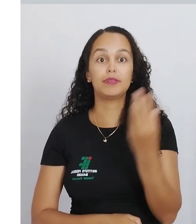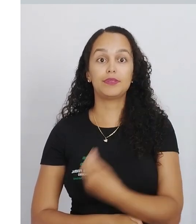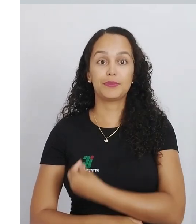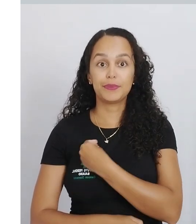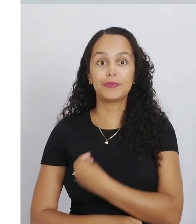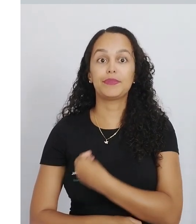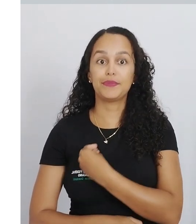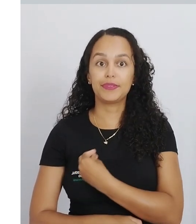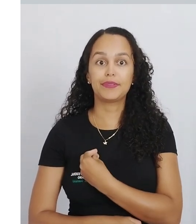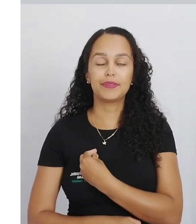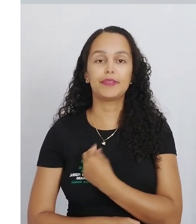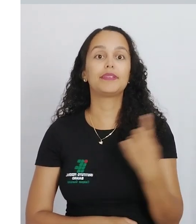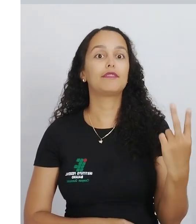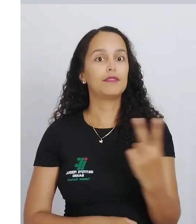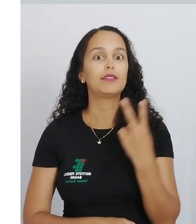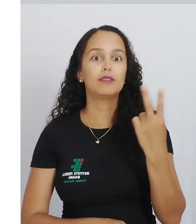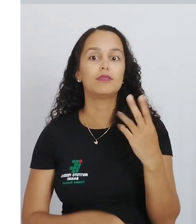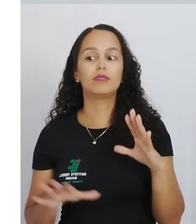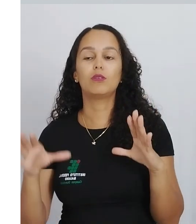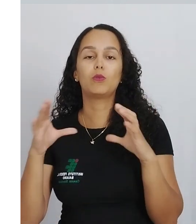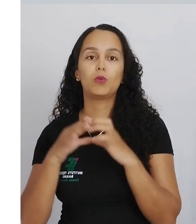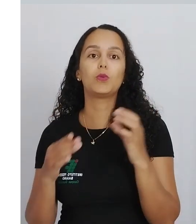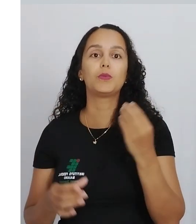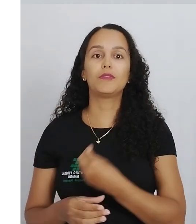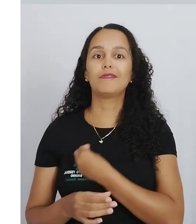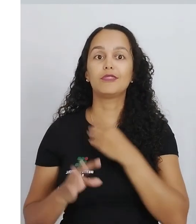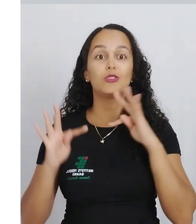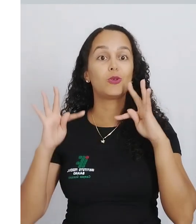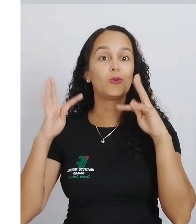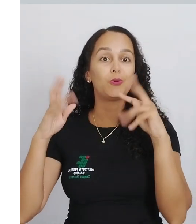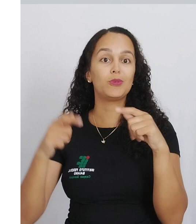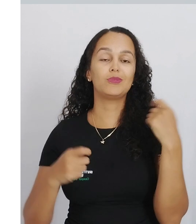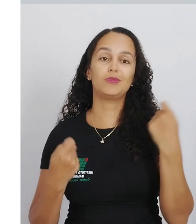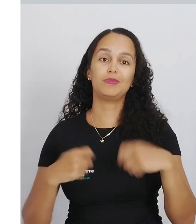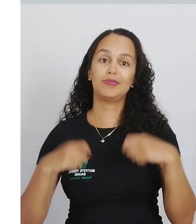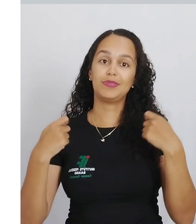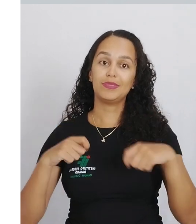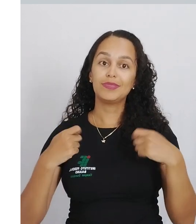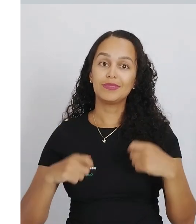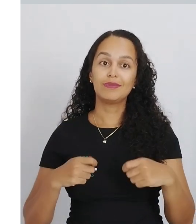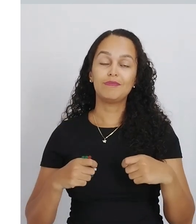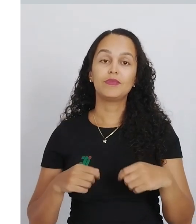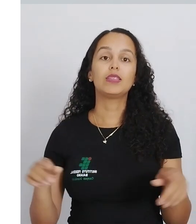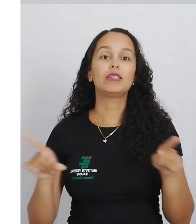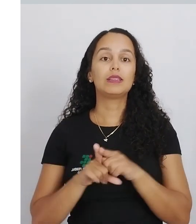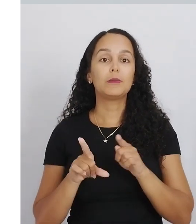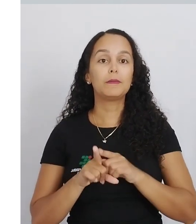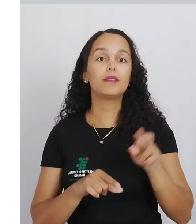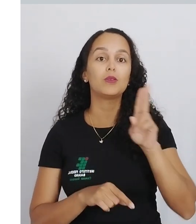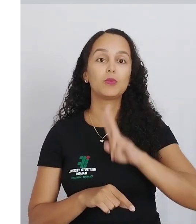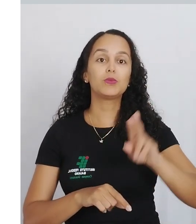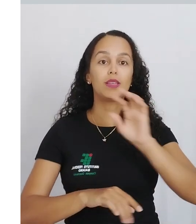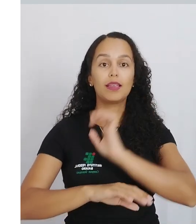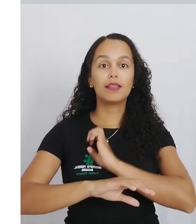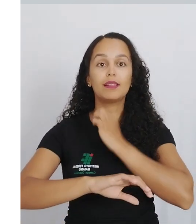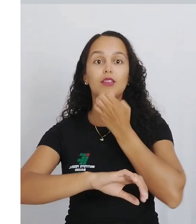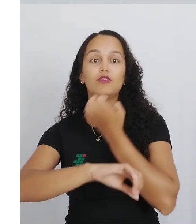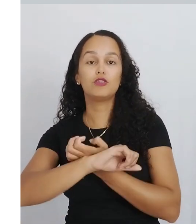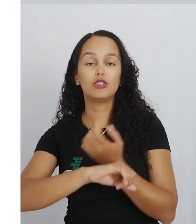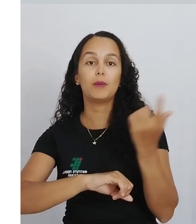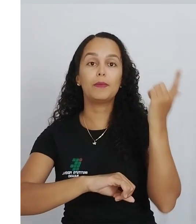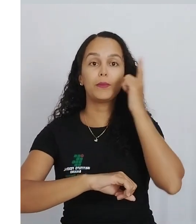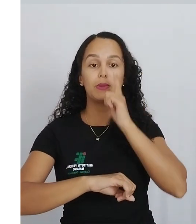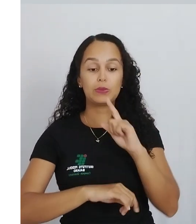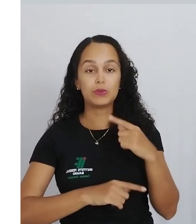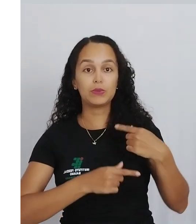ela é indispensável para todos os seres vivos. E eles obtêm e usam energia para seu crescimento e reprodução.